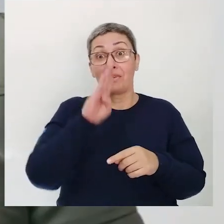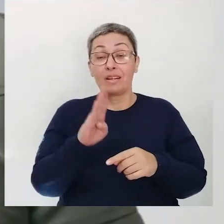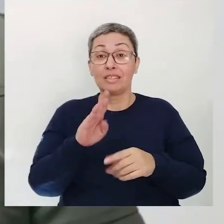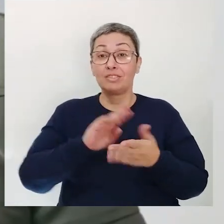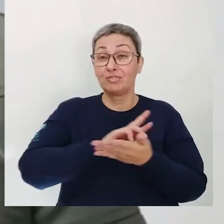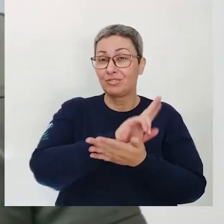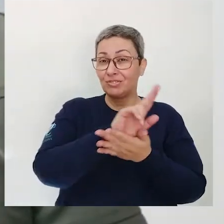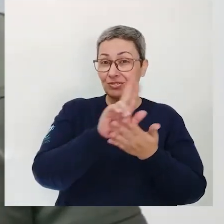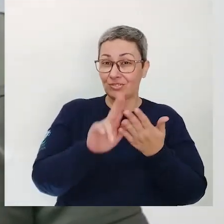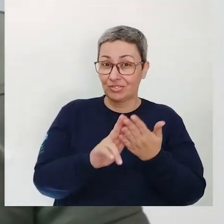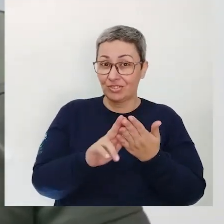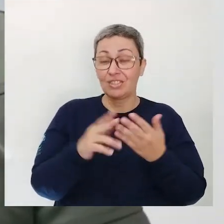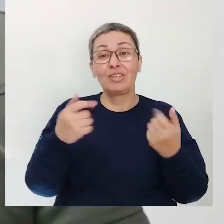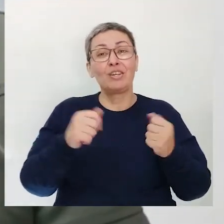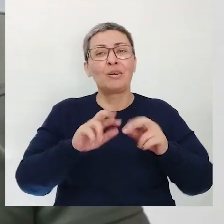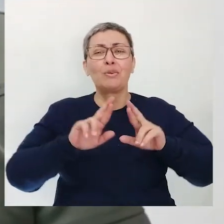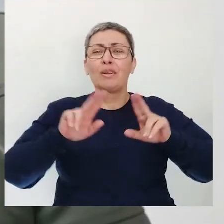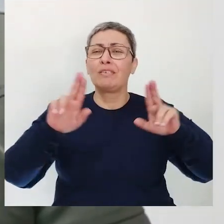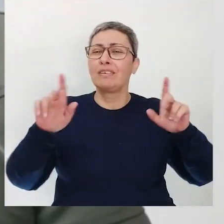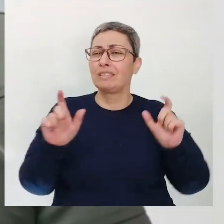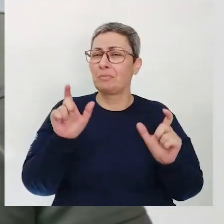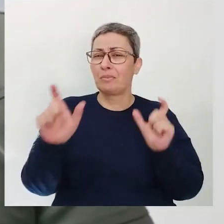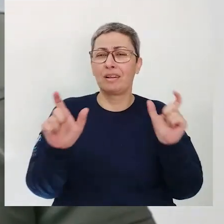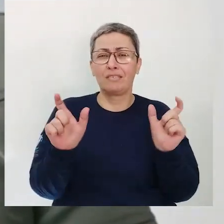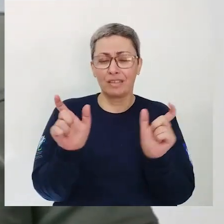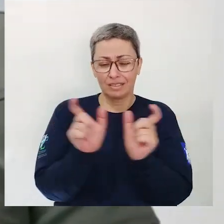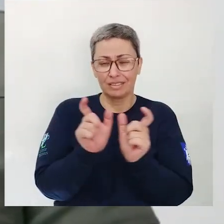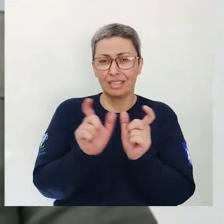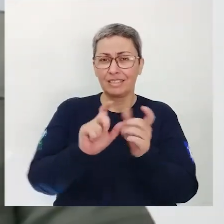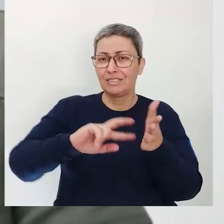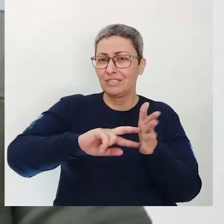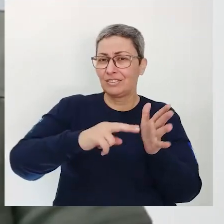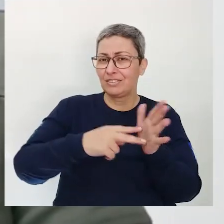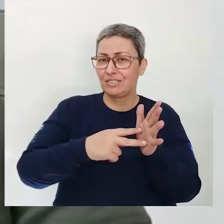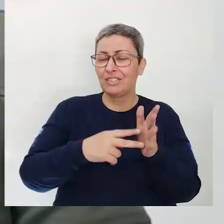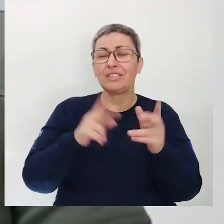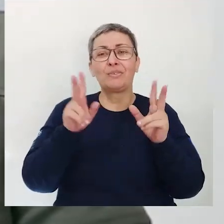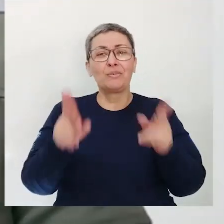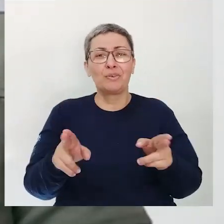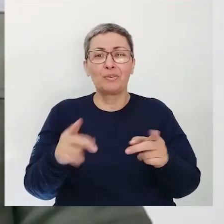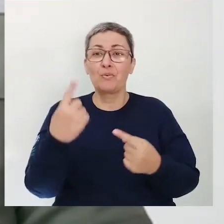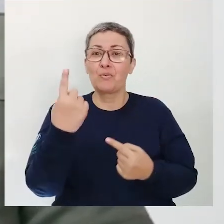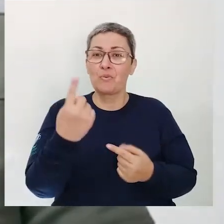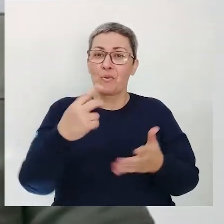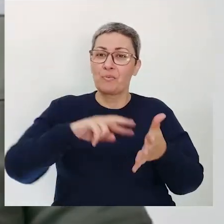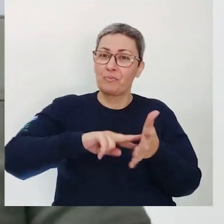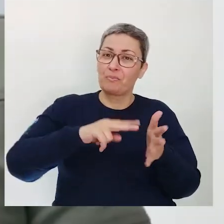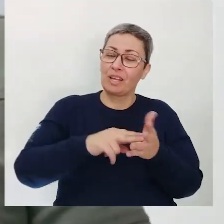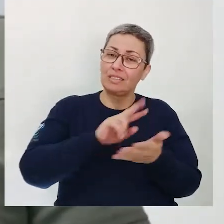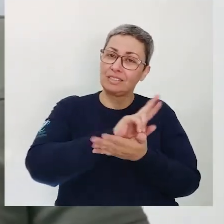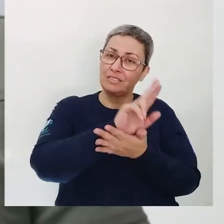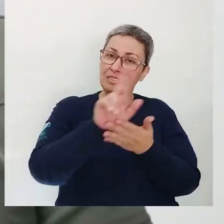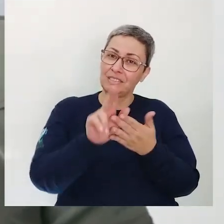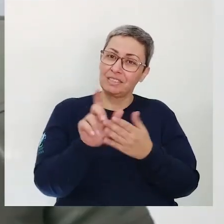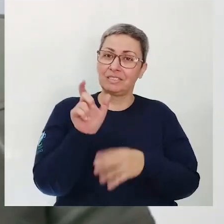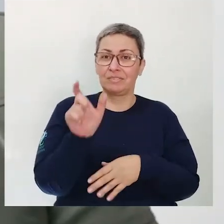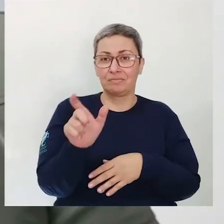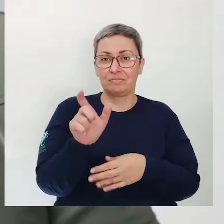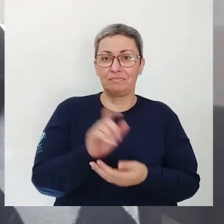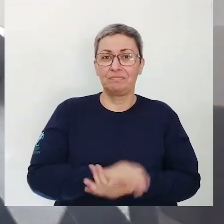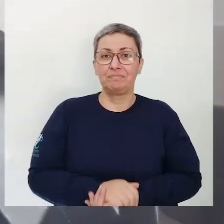Brasil diversificado, com diversas palavras em um mesmo sentido, ou um sentido com diversas